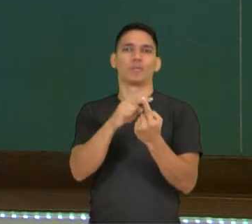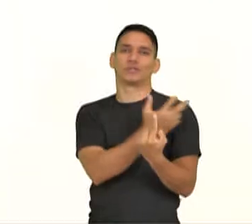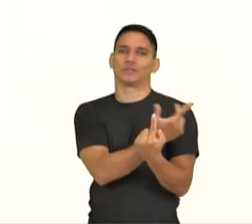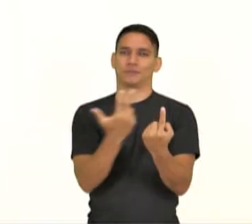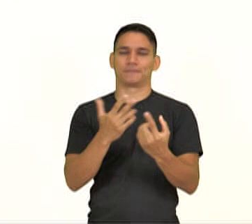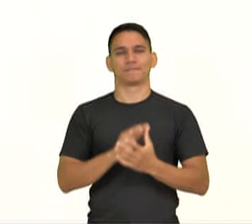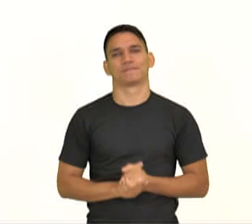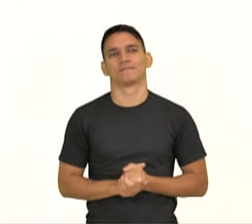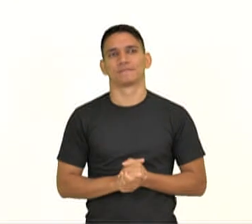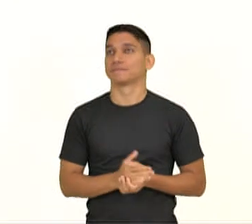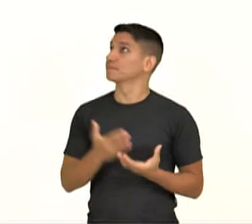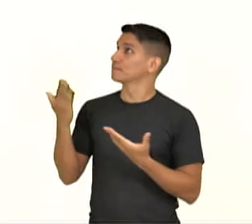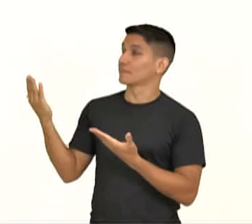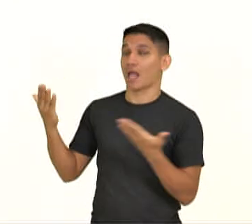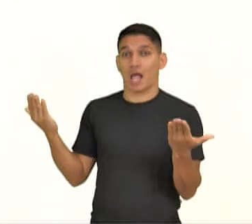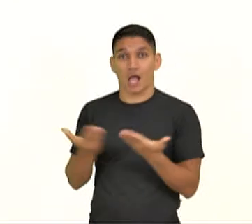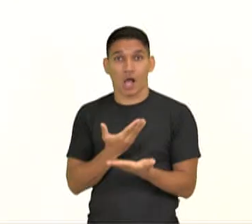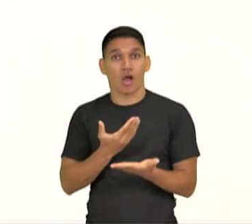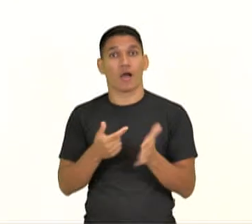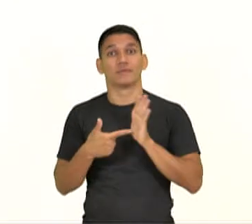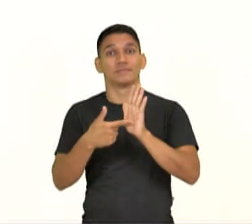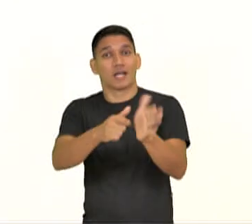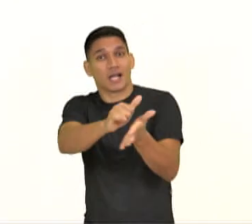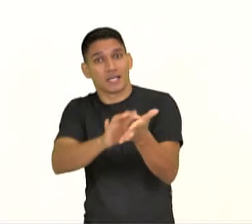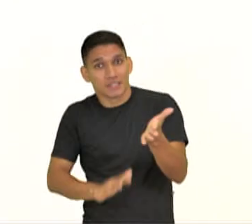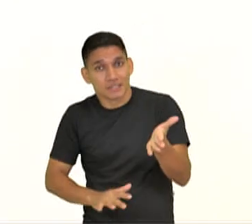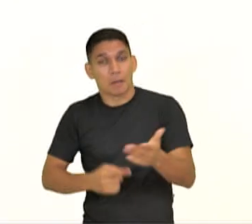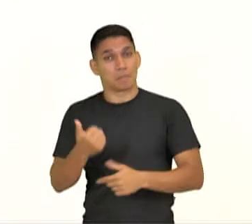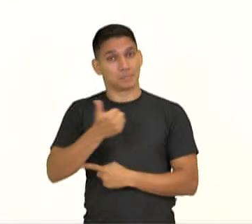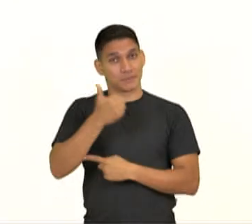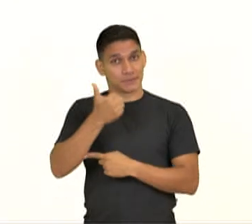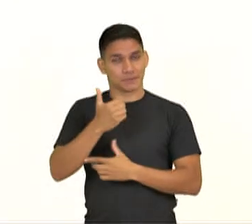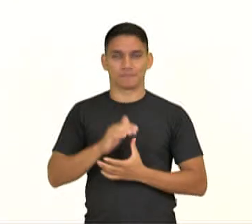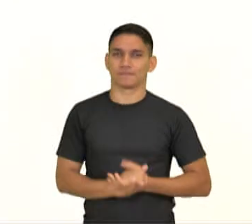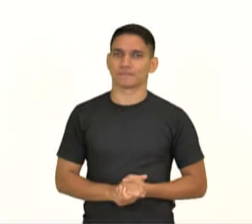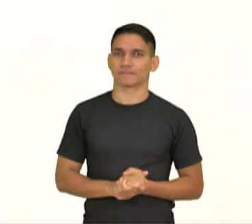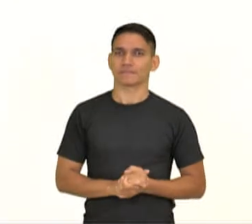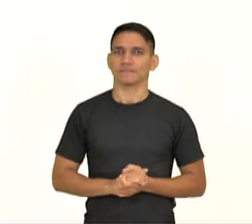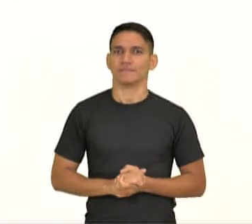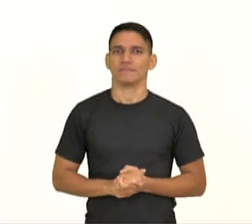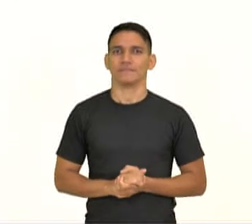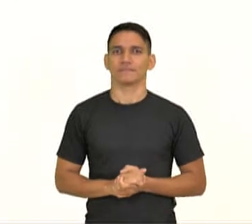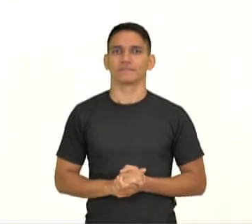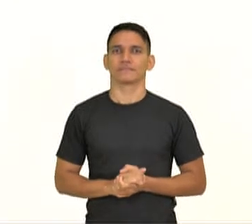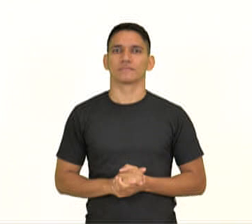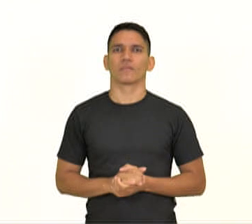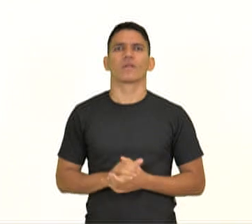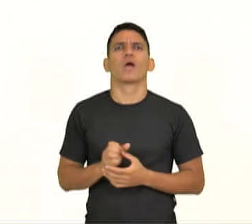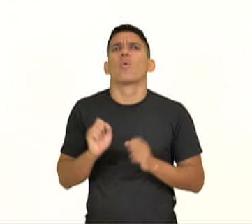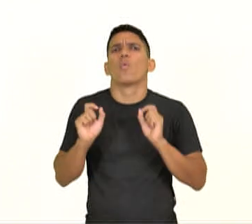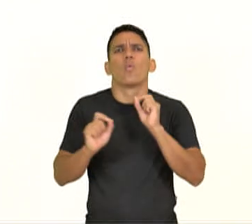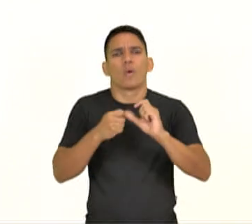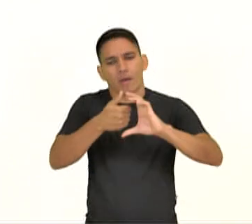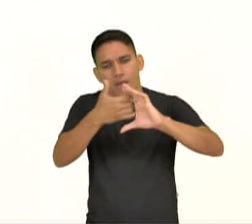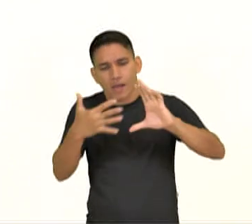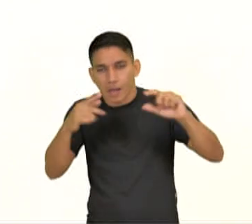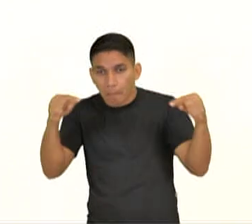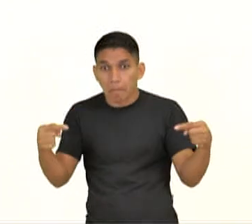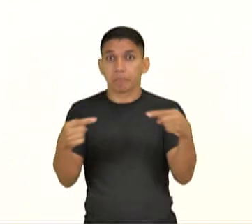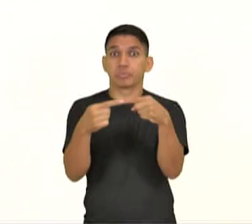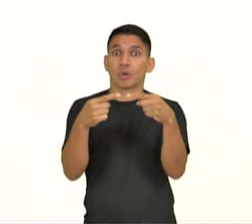E agora eu trouxe uma atividade para vocês, o primeiro exercício. Qual característica corresponde aos